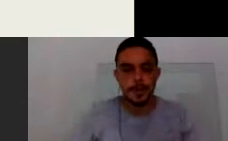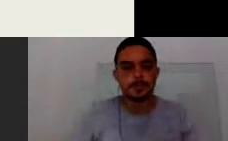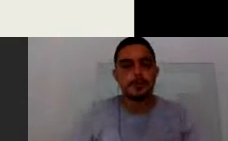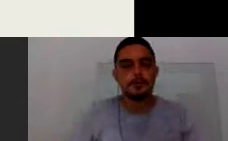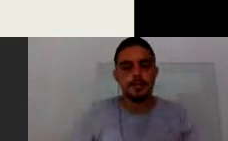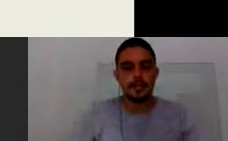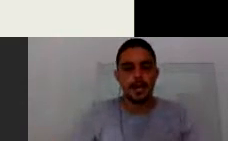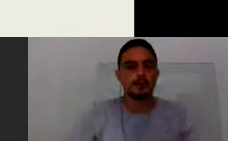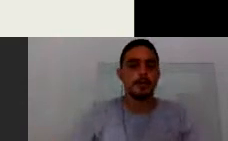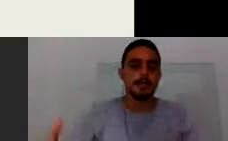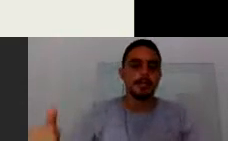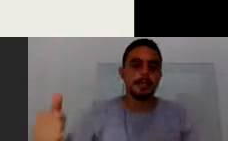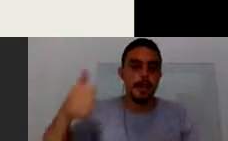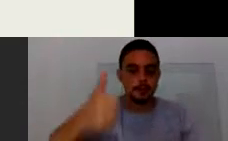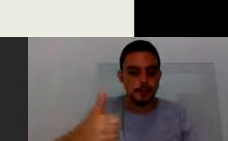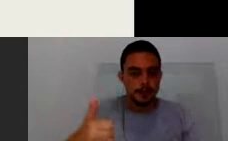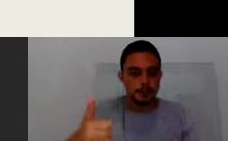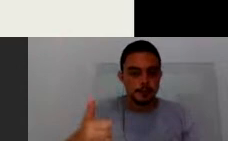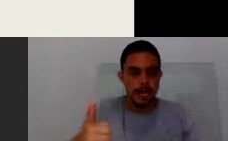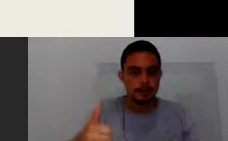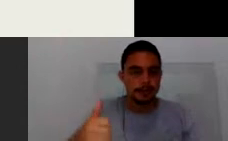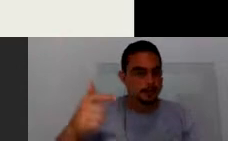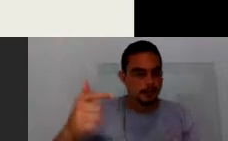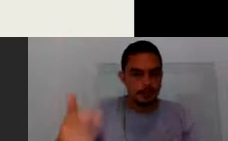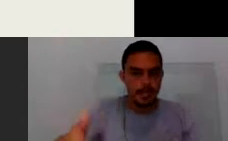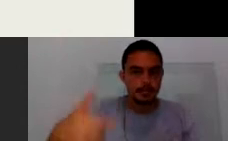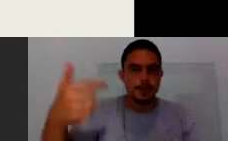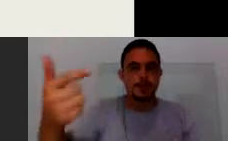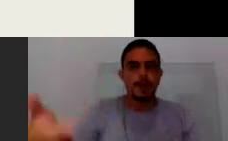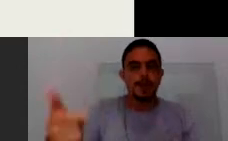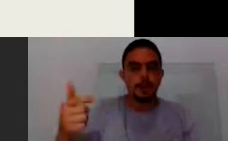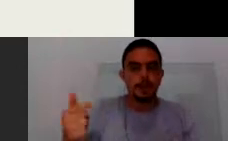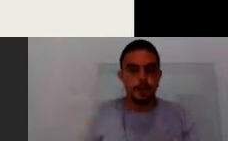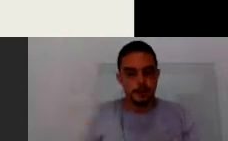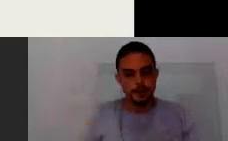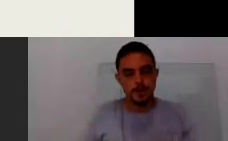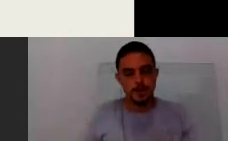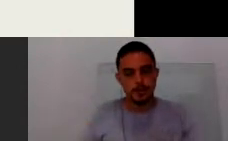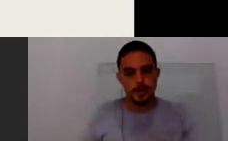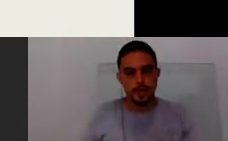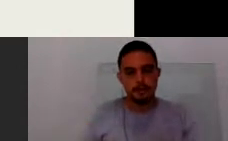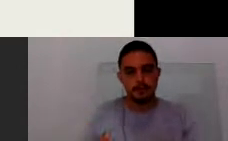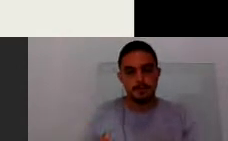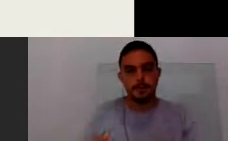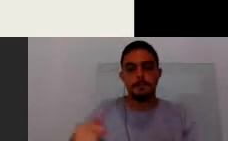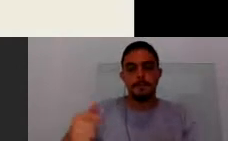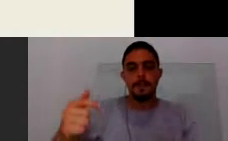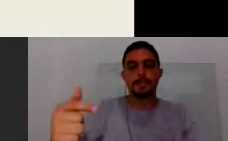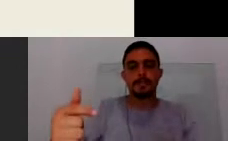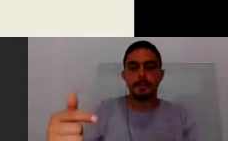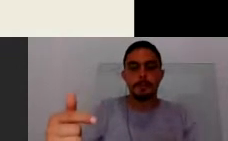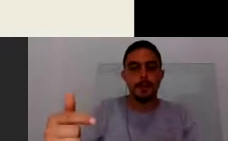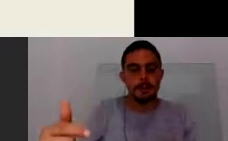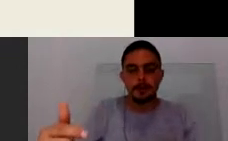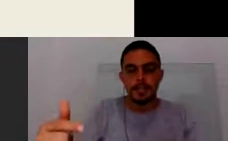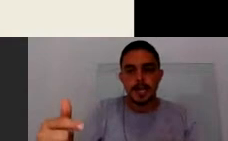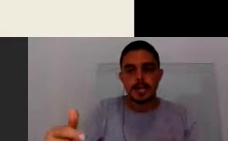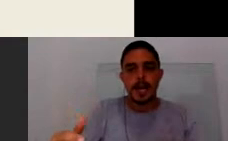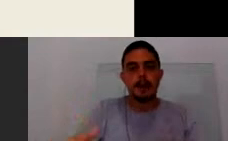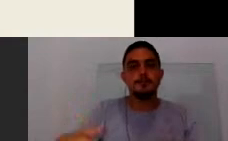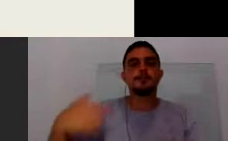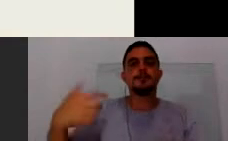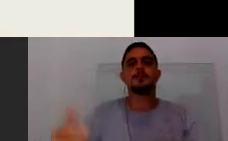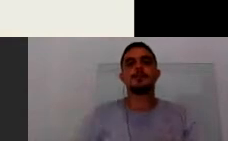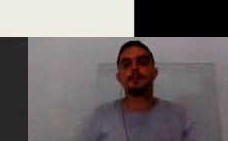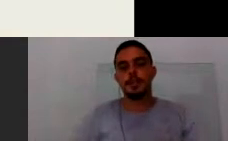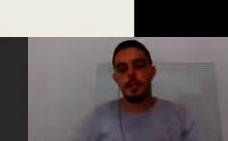água, ou seja, para absorver essa água. Sem absorção de água, a gente não consegue manter o metabolismo correto, tá? E a gente também não